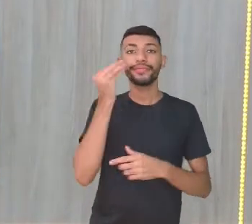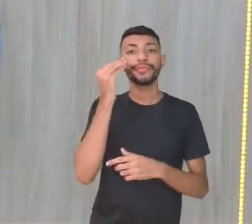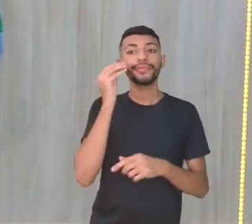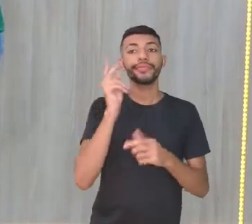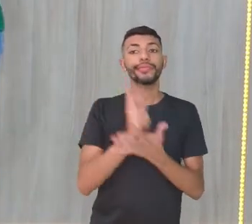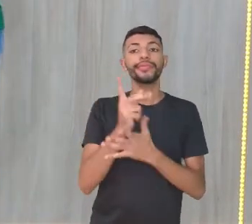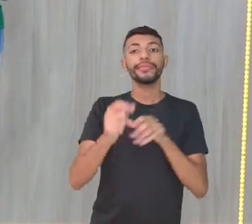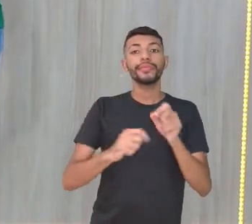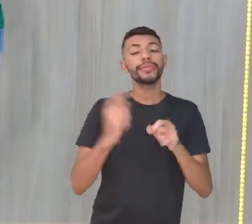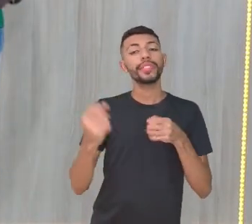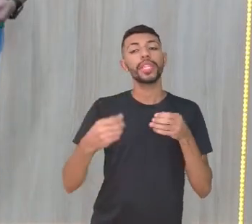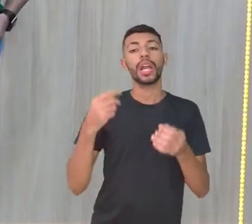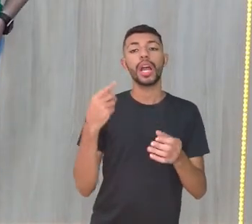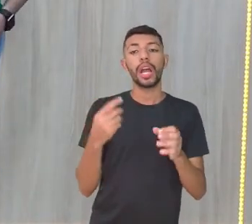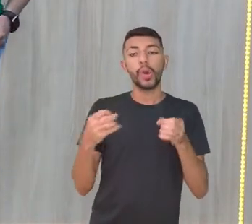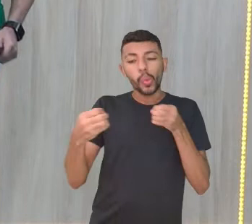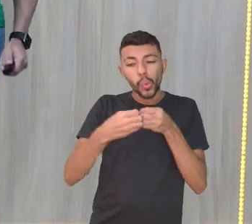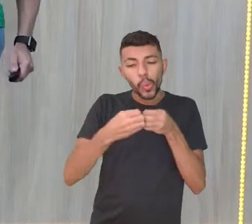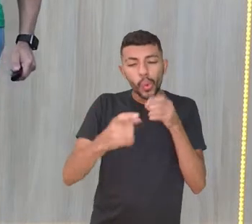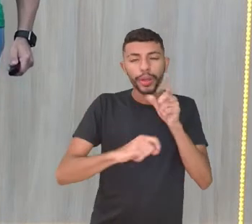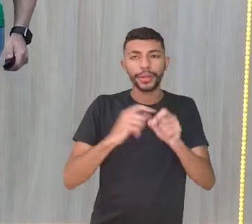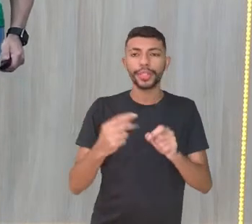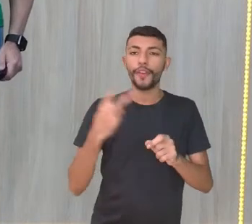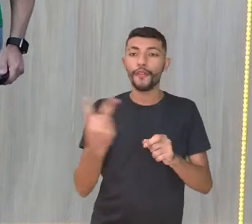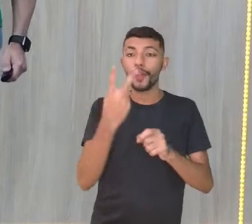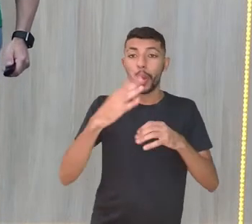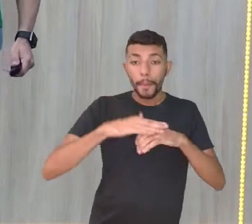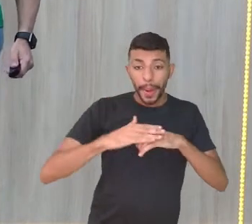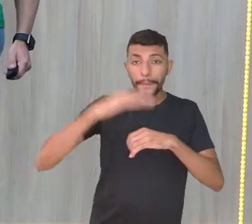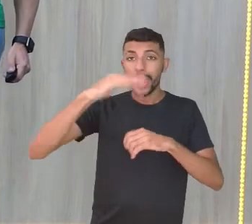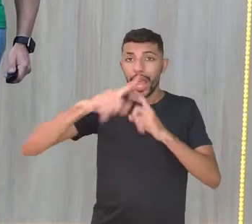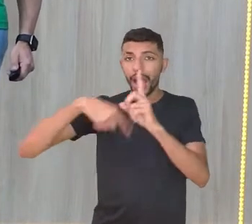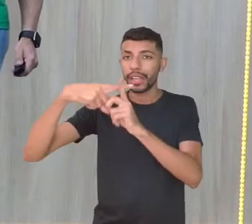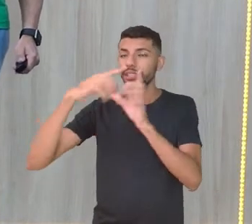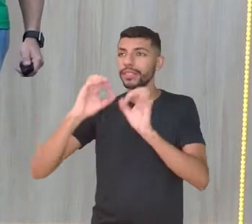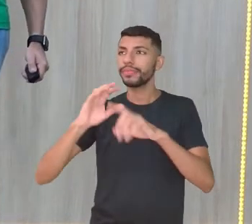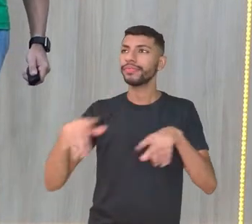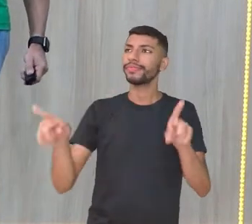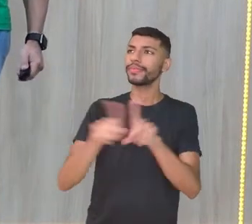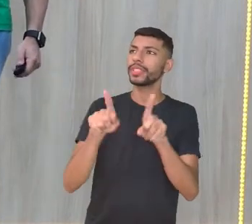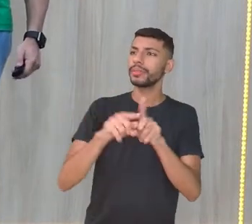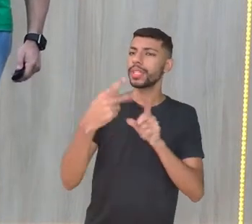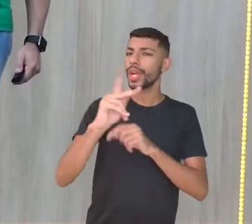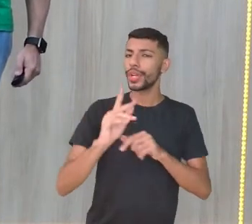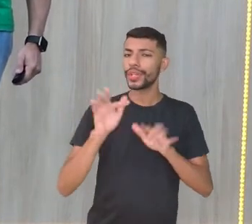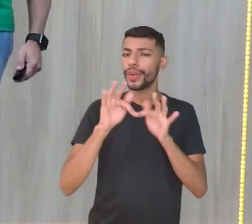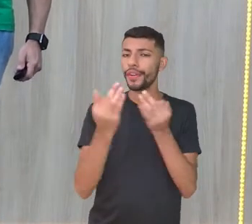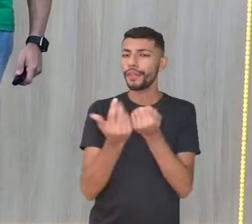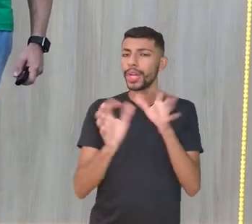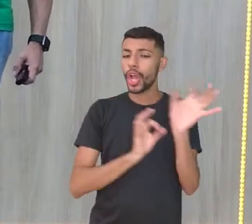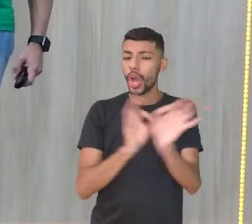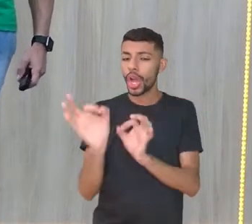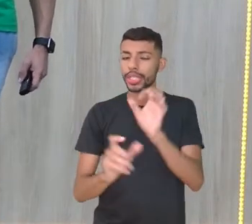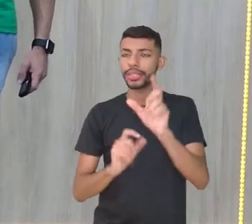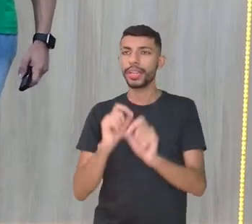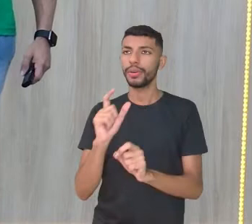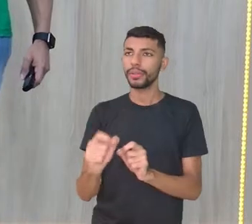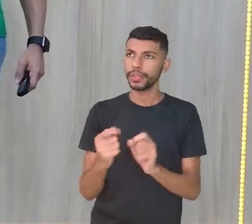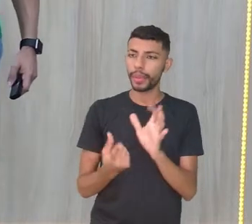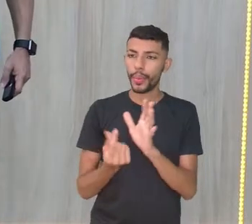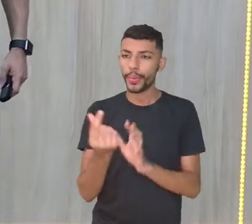aproximar o dinheiro, o valor para mais. Até também para os seus pais aí organizar as finanças,